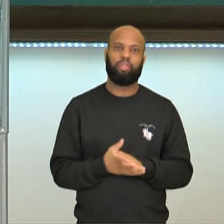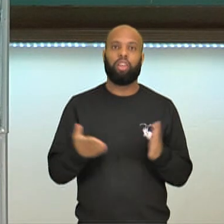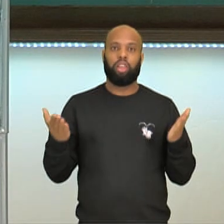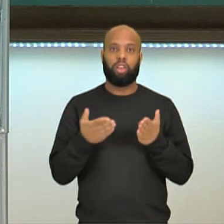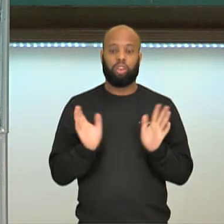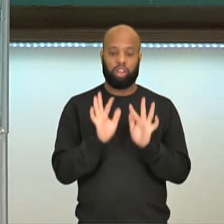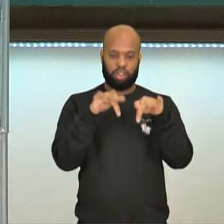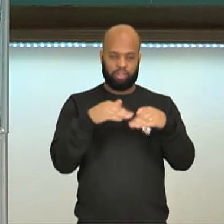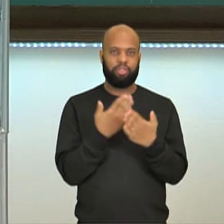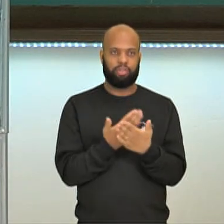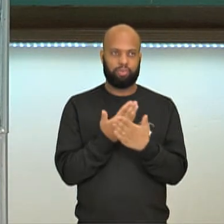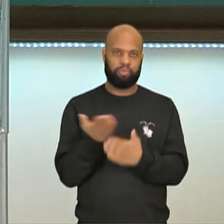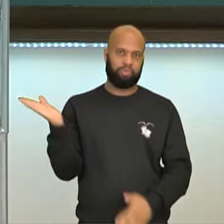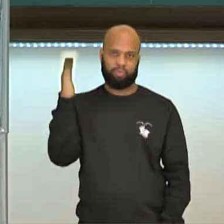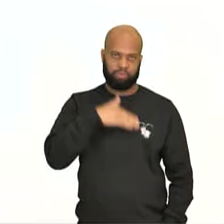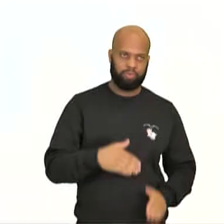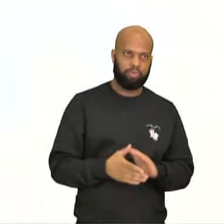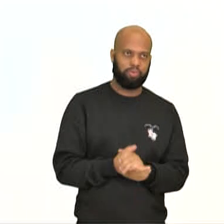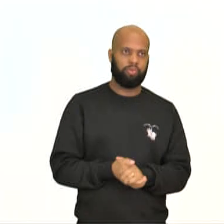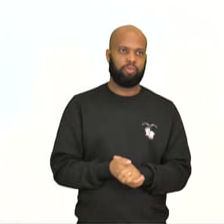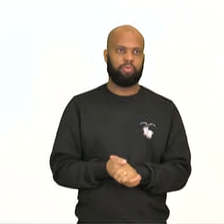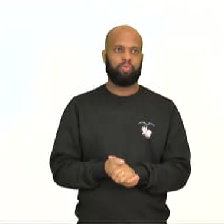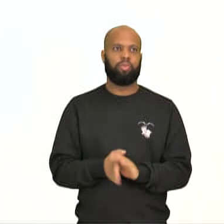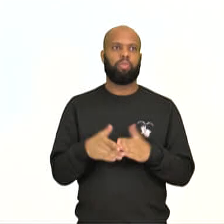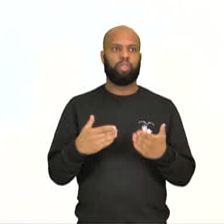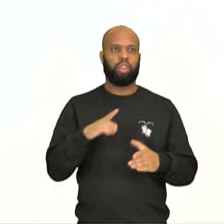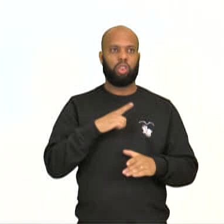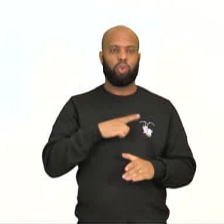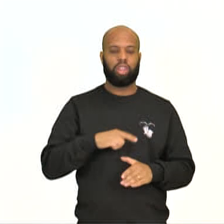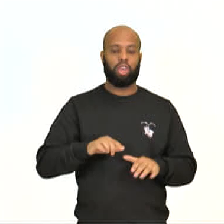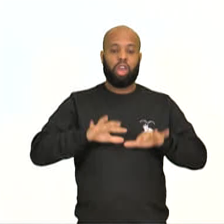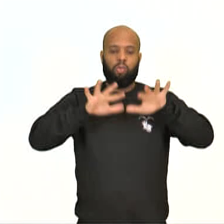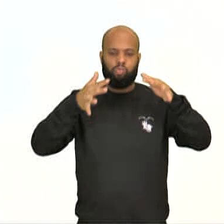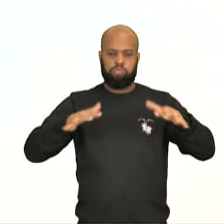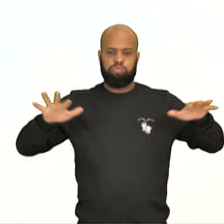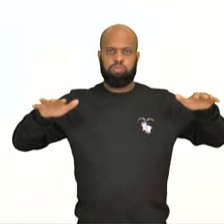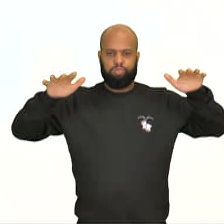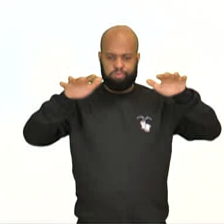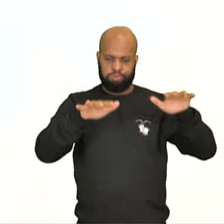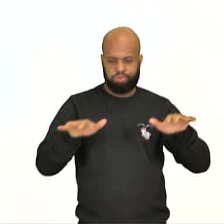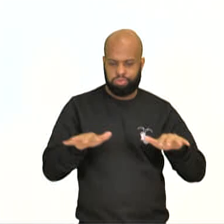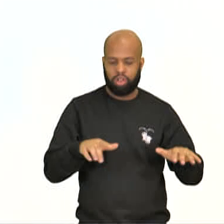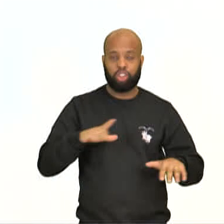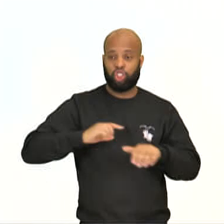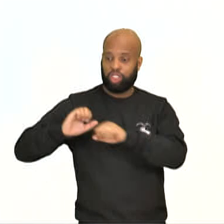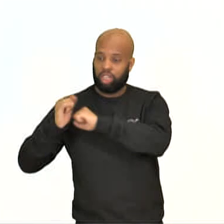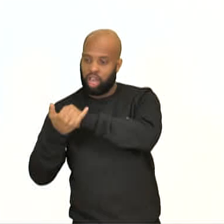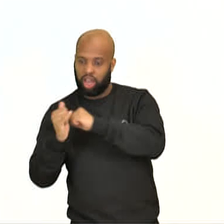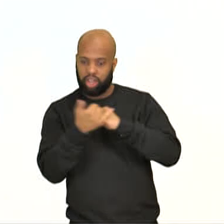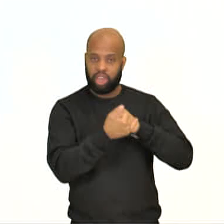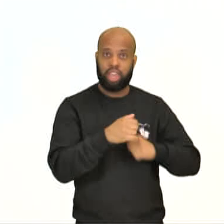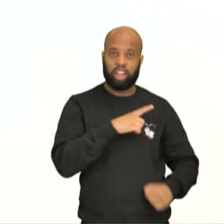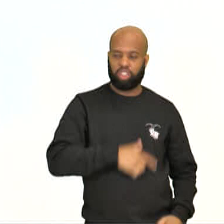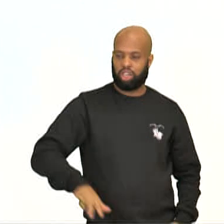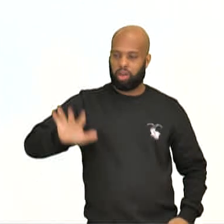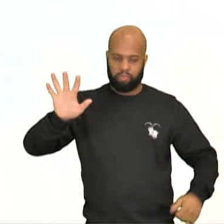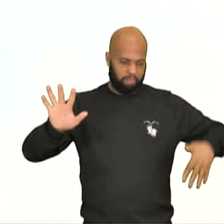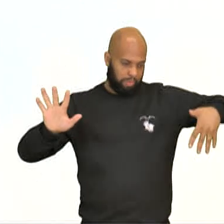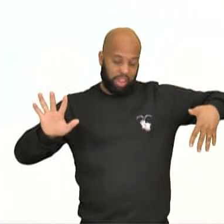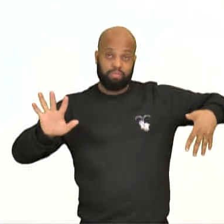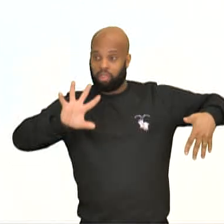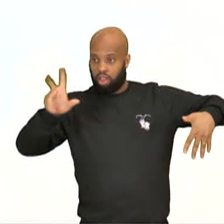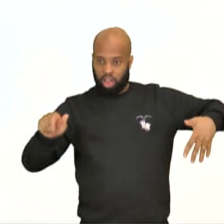Vamos finalizar? Bora lá! O nível do Oceano Atlântico era mais baixo. Várias ilhas entre Brasil e África.